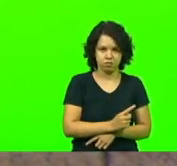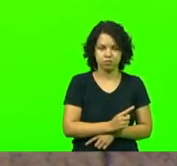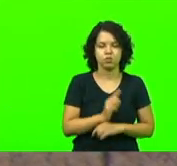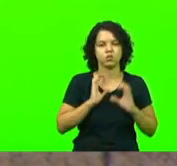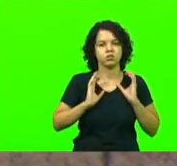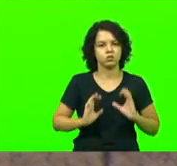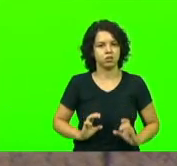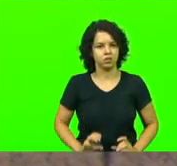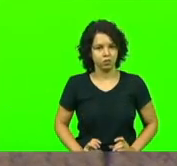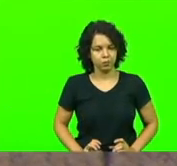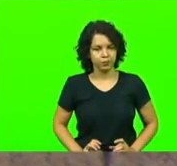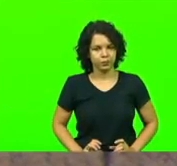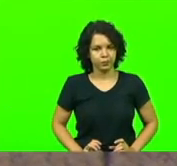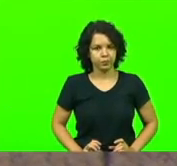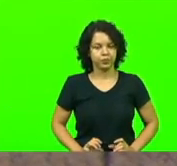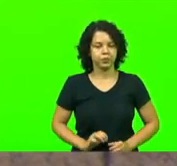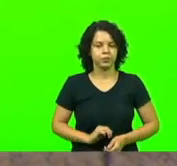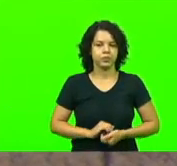porque